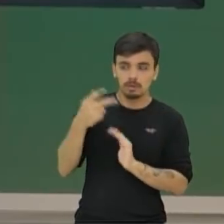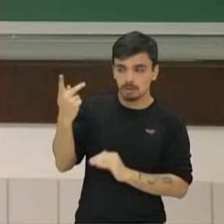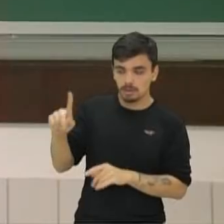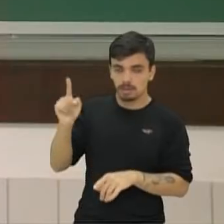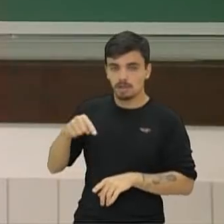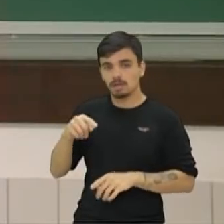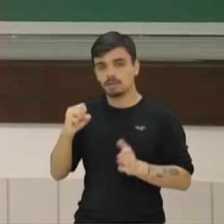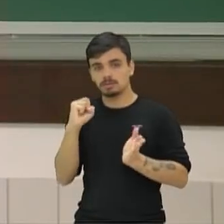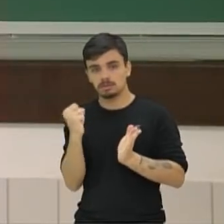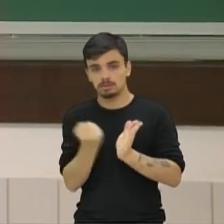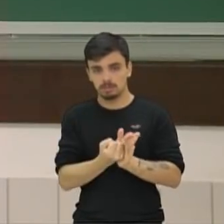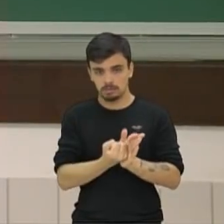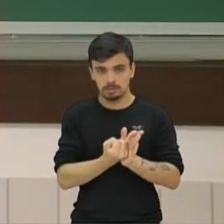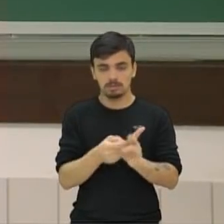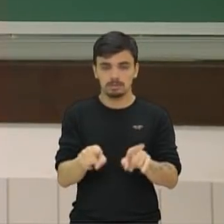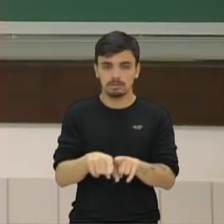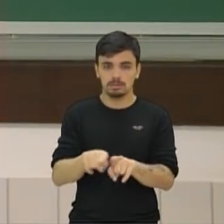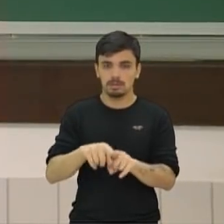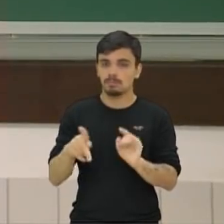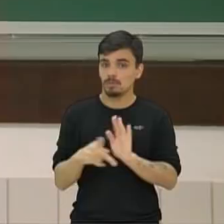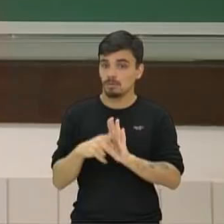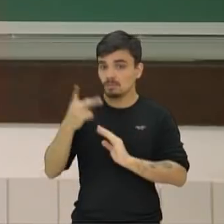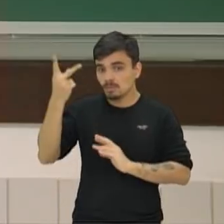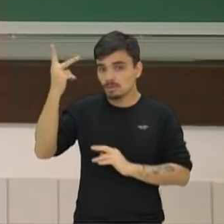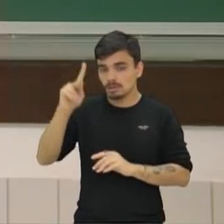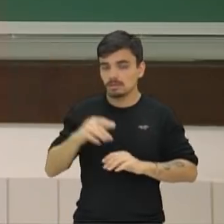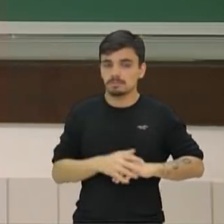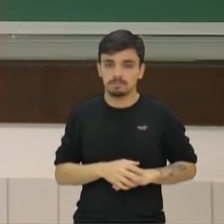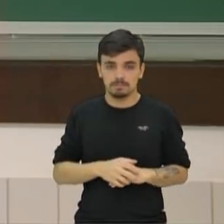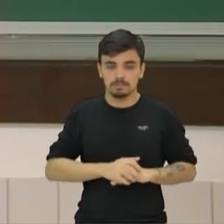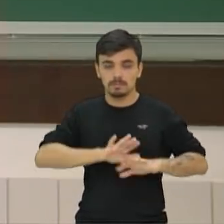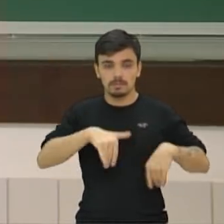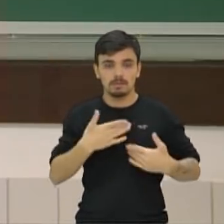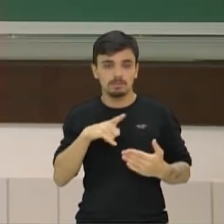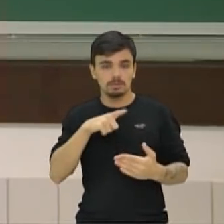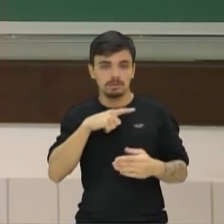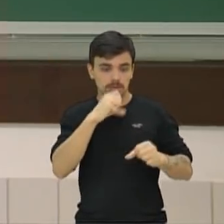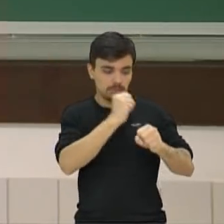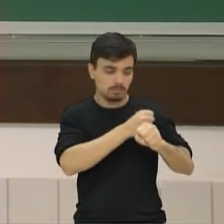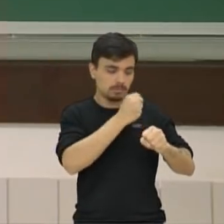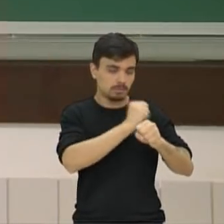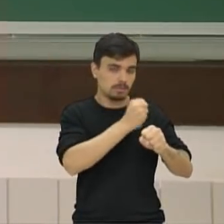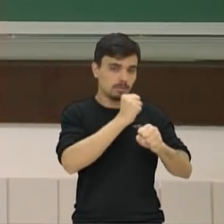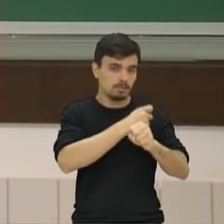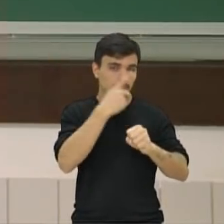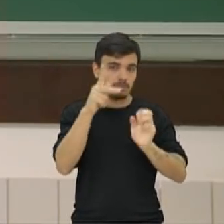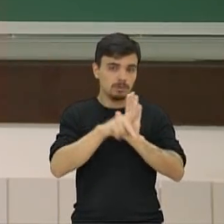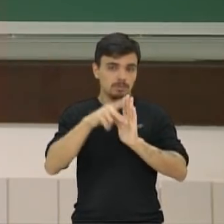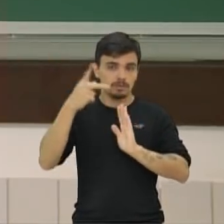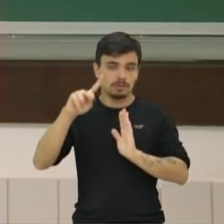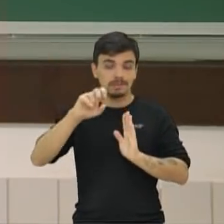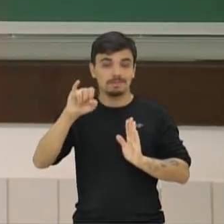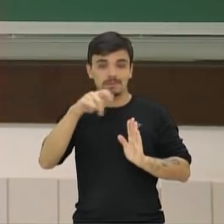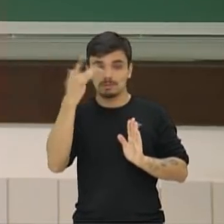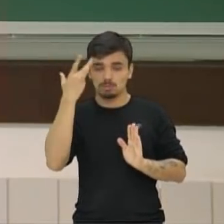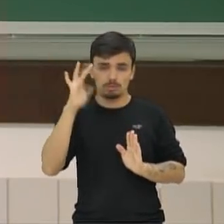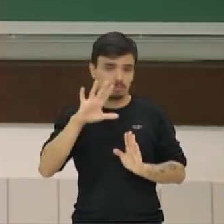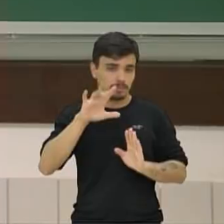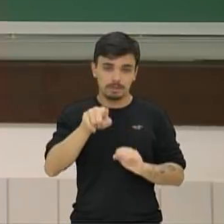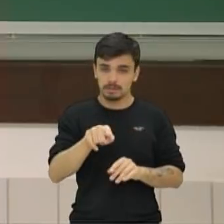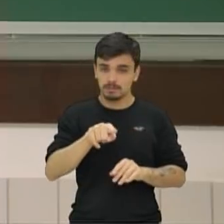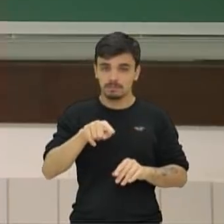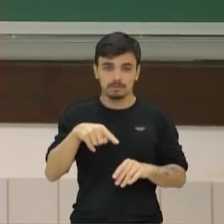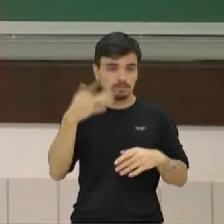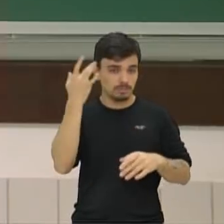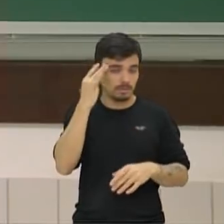eram símbolos, em vez de palavras e letras, eram símbolos. Então você chegava numa obra, tinha símbolos. Se você não soubesse disso, você não